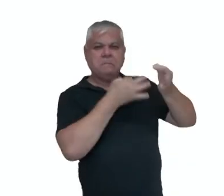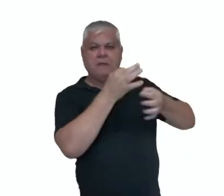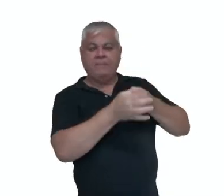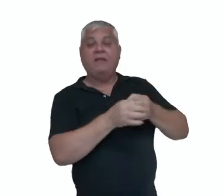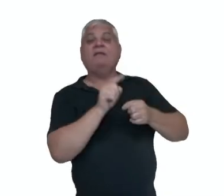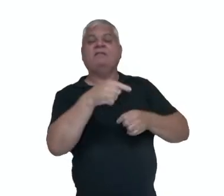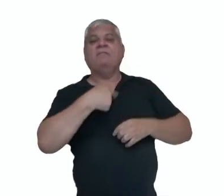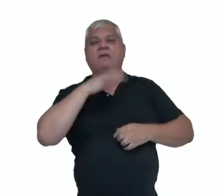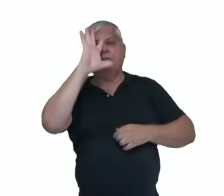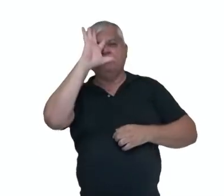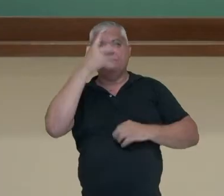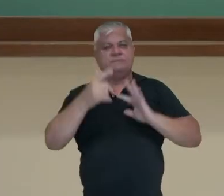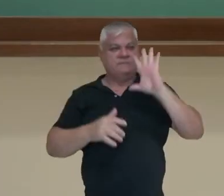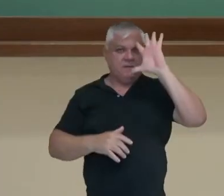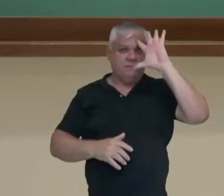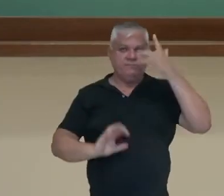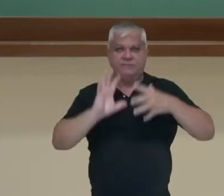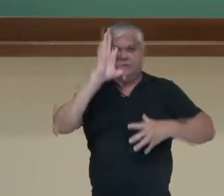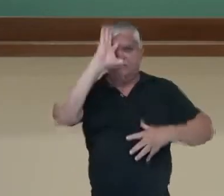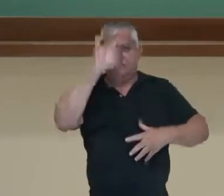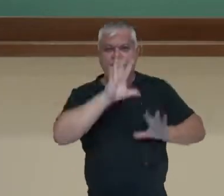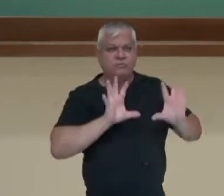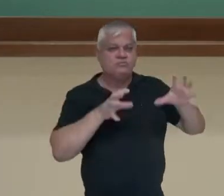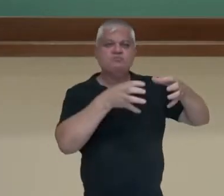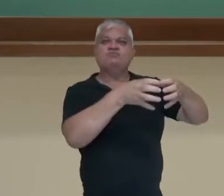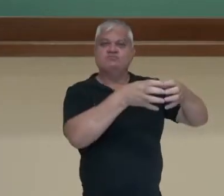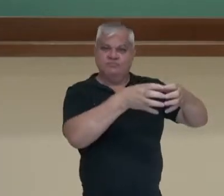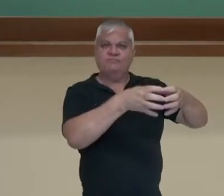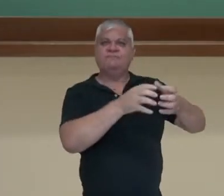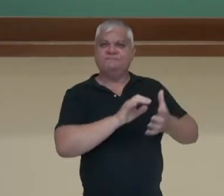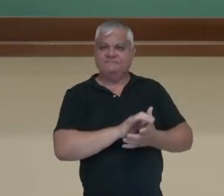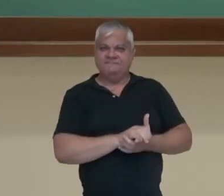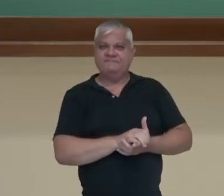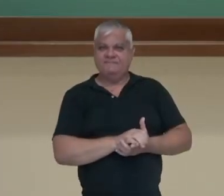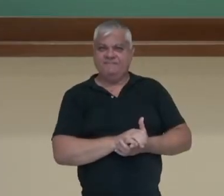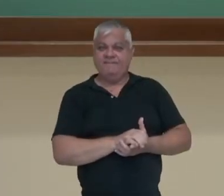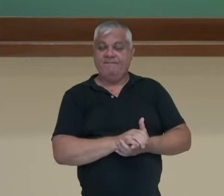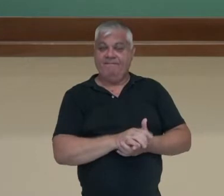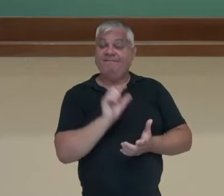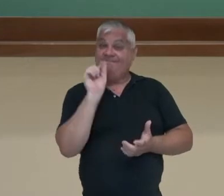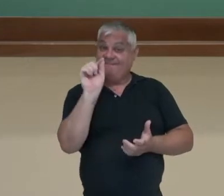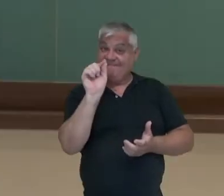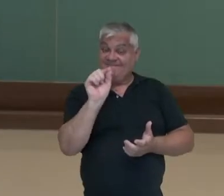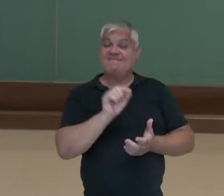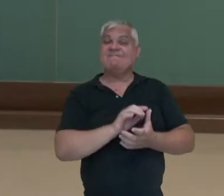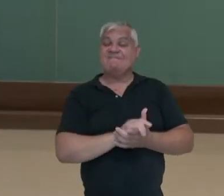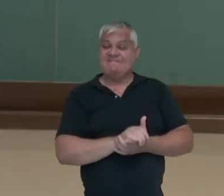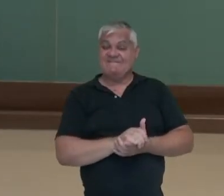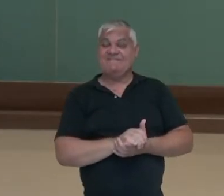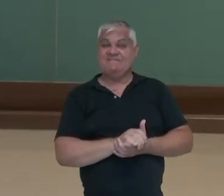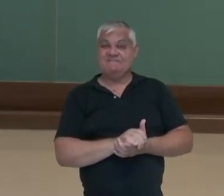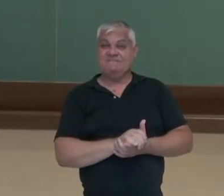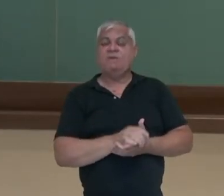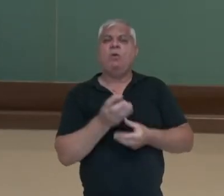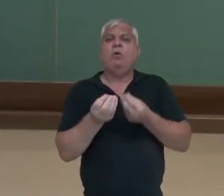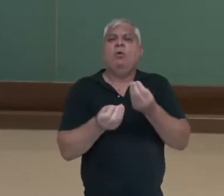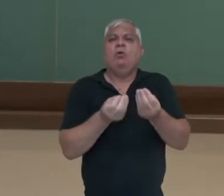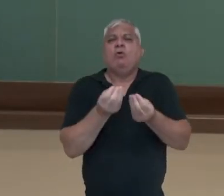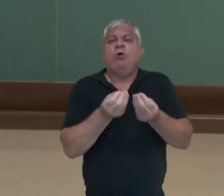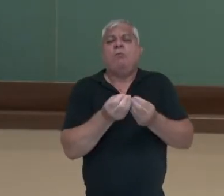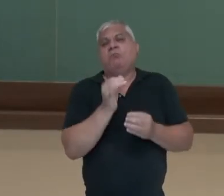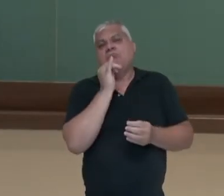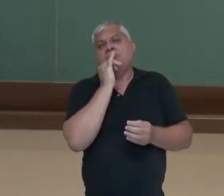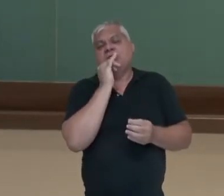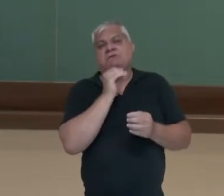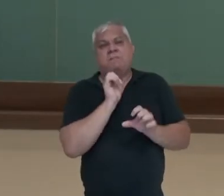as decisões eram tomadas coletivamente. Então é disso que eu estou falando para você, né? Como que